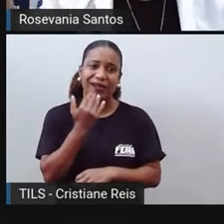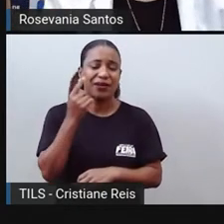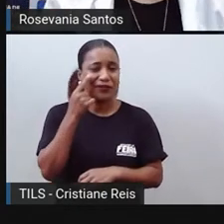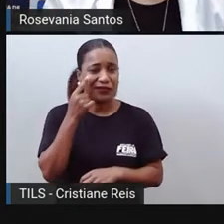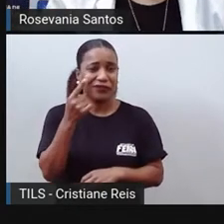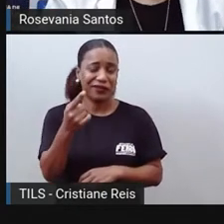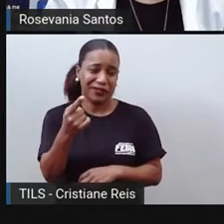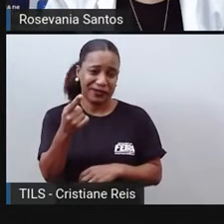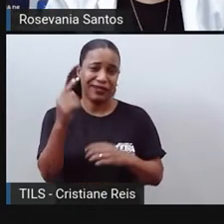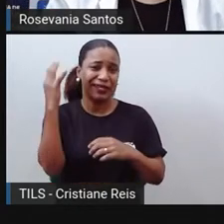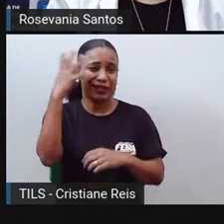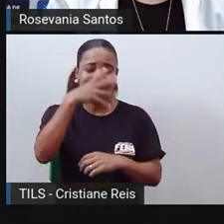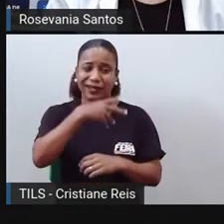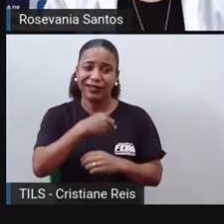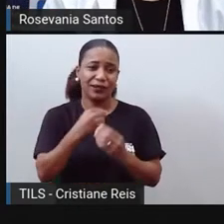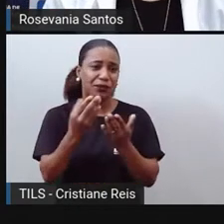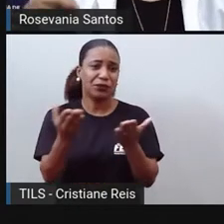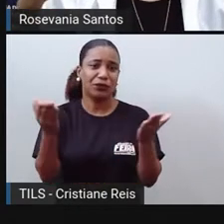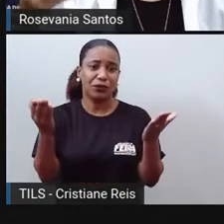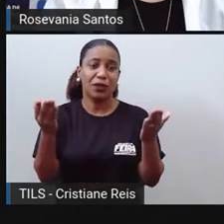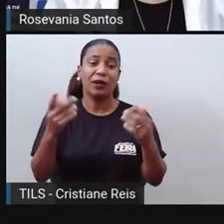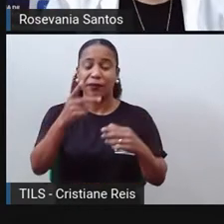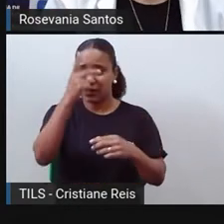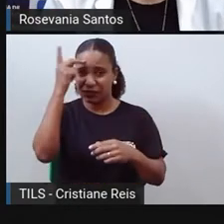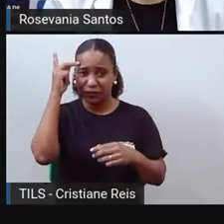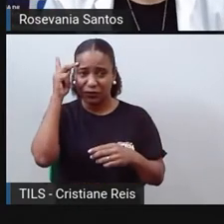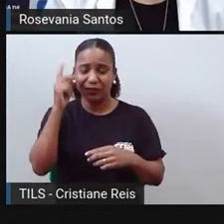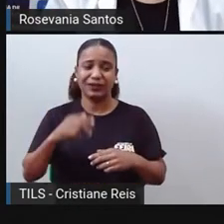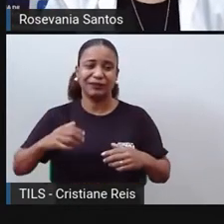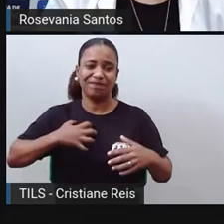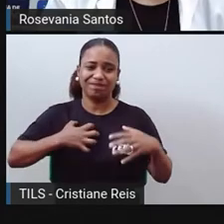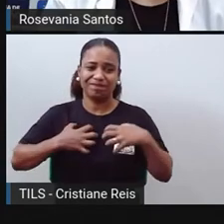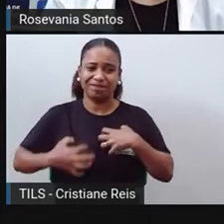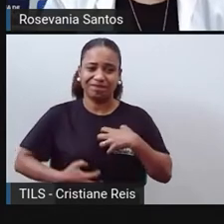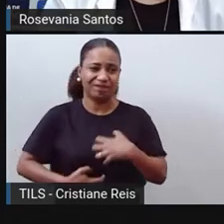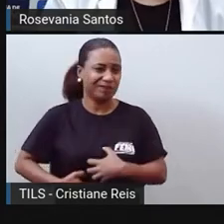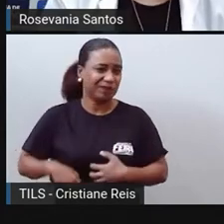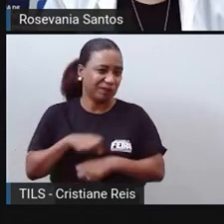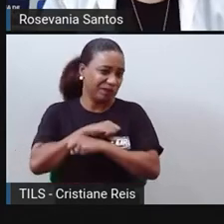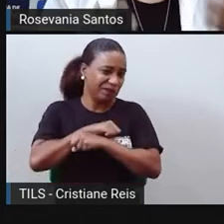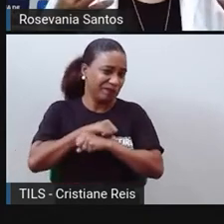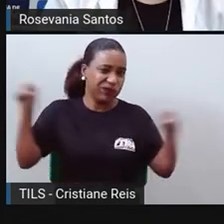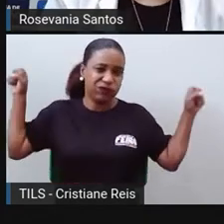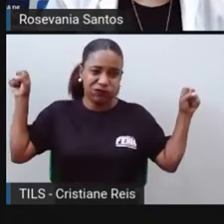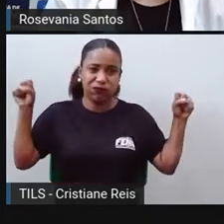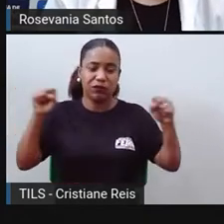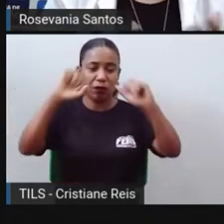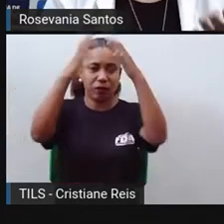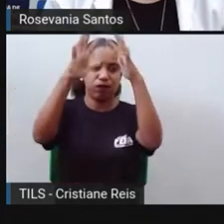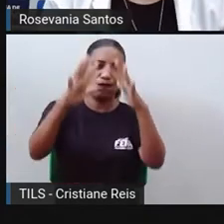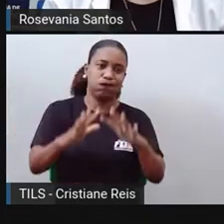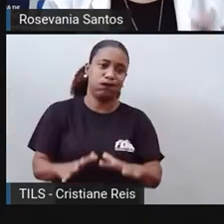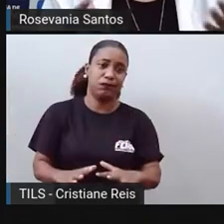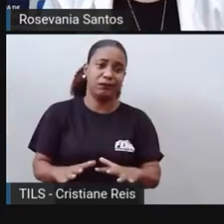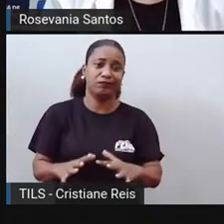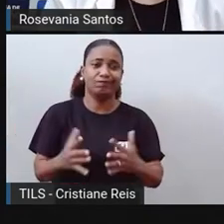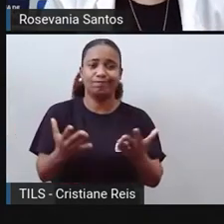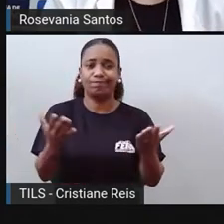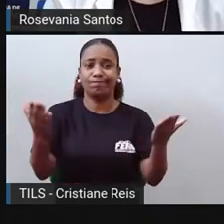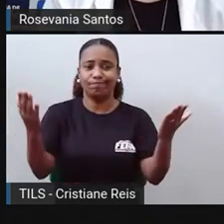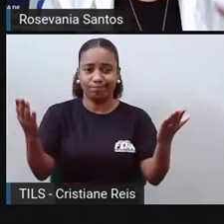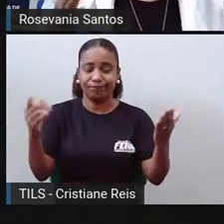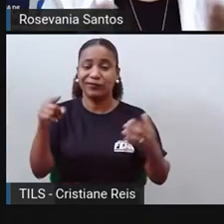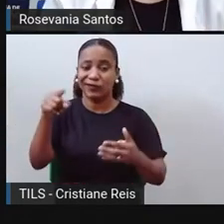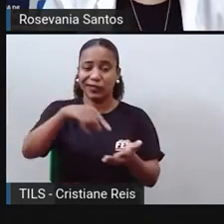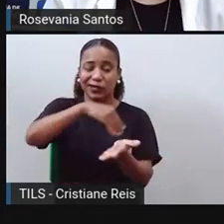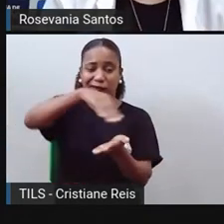joga tudo isso, né, para os ares e tiram muitas vidas humanas. Pois é, estamos falando da complexidade que é o Oriente